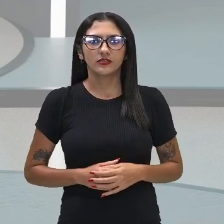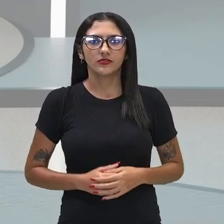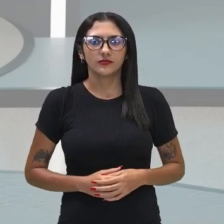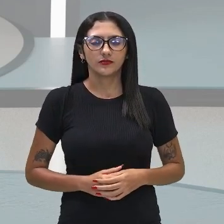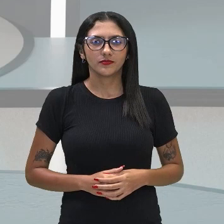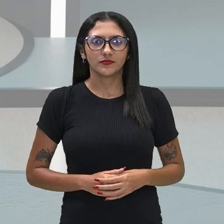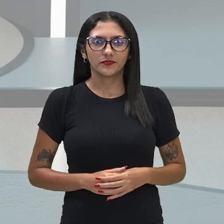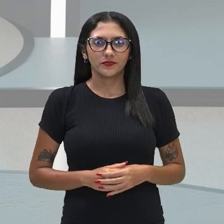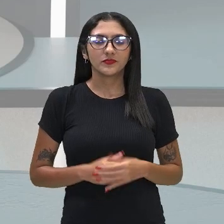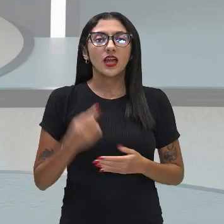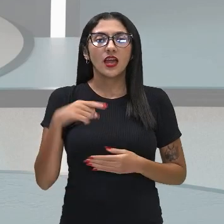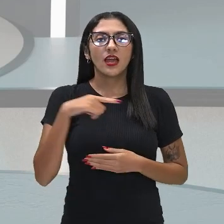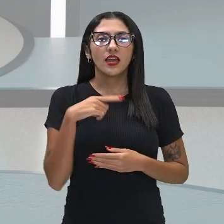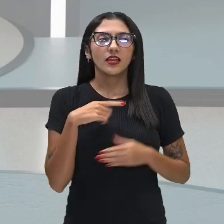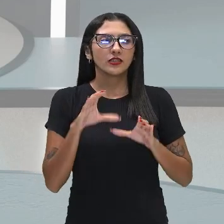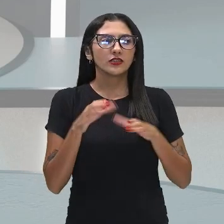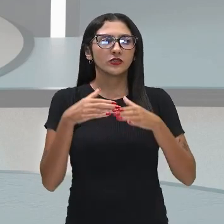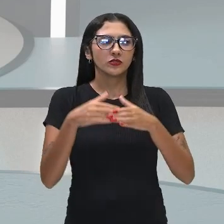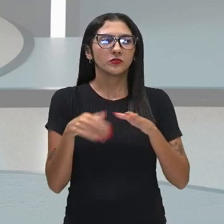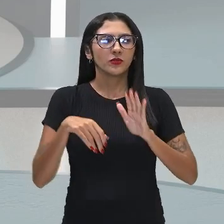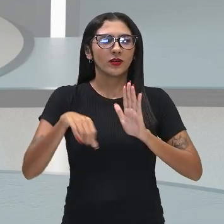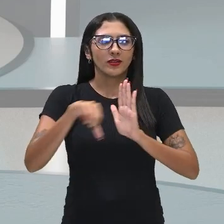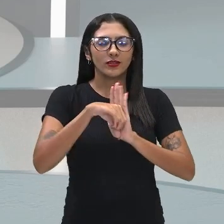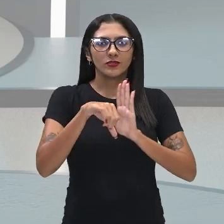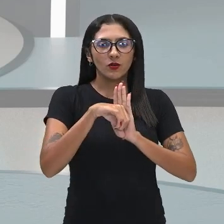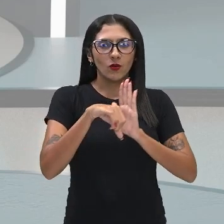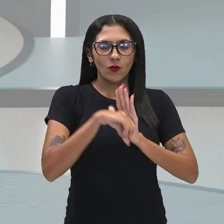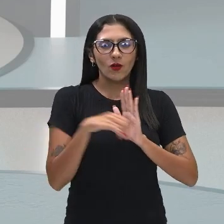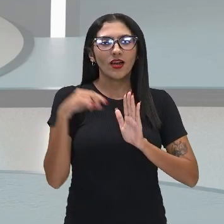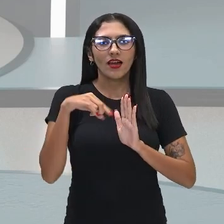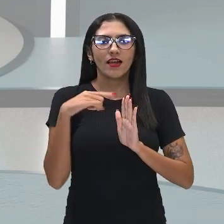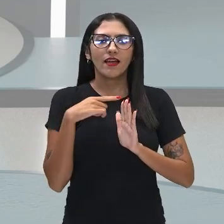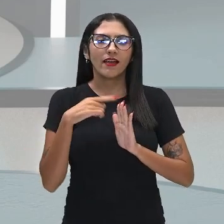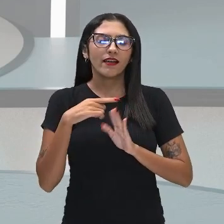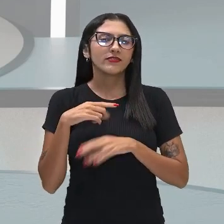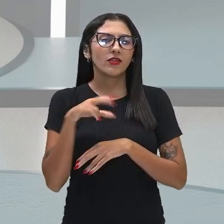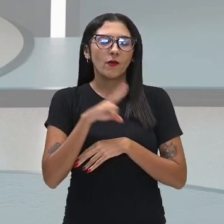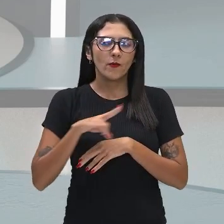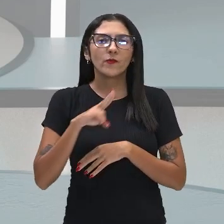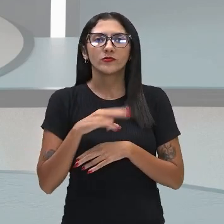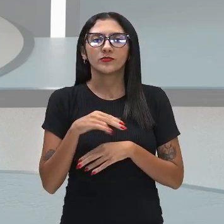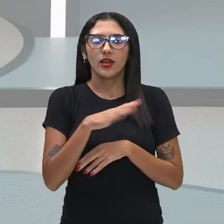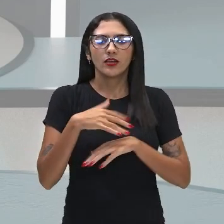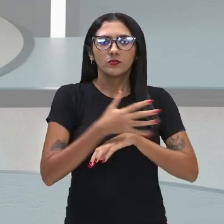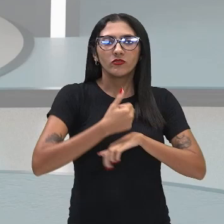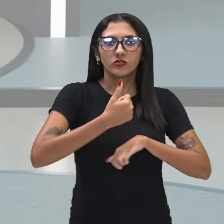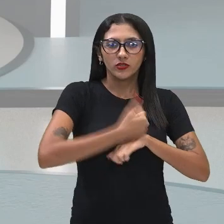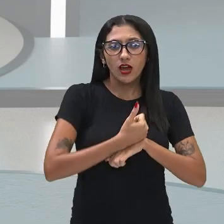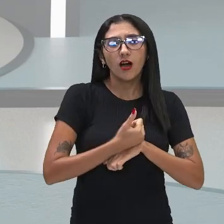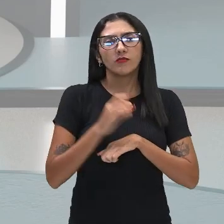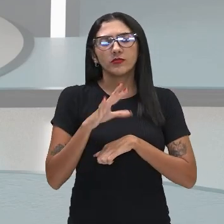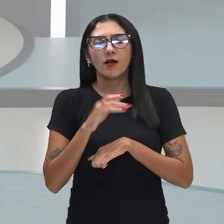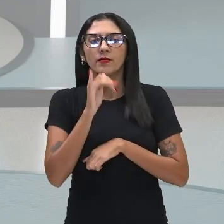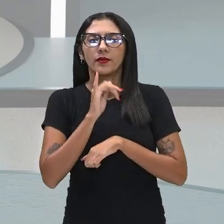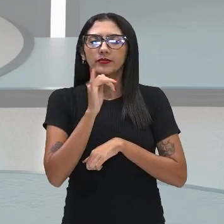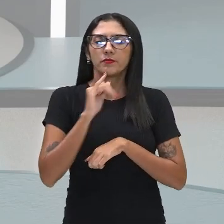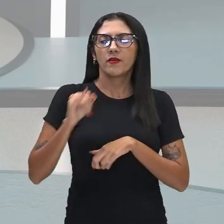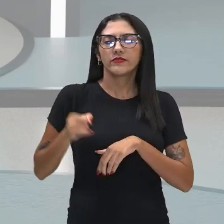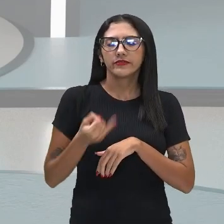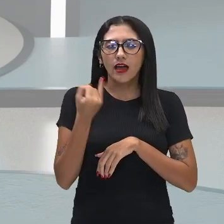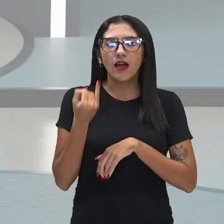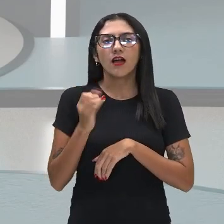Essa classe tem sido amplamente utilizada por atletas, tanto para a recreação, né, como por suas